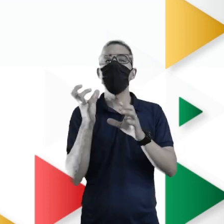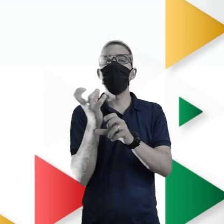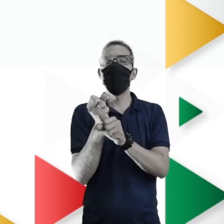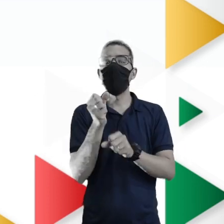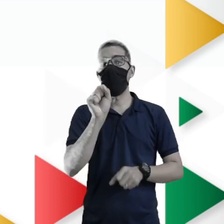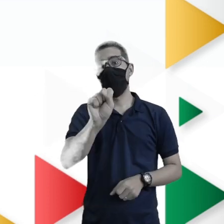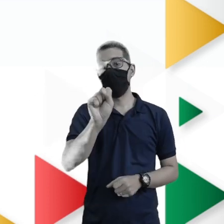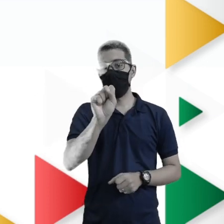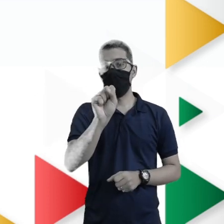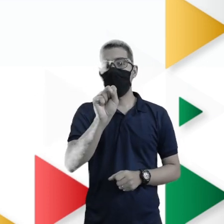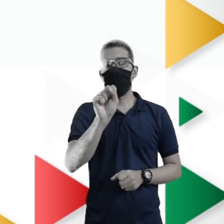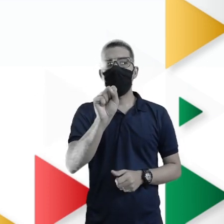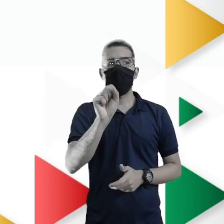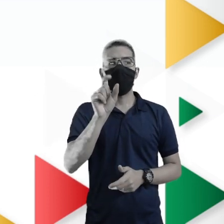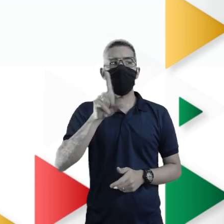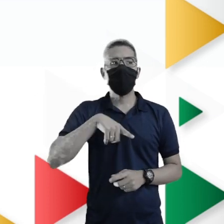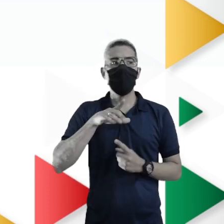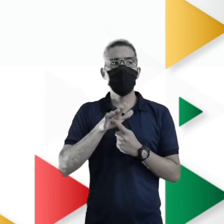pela imagem, né?